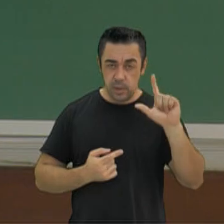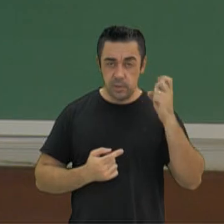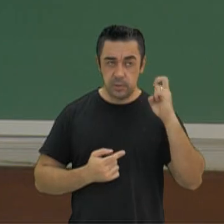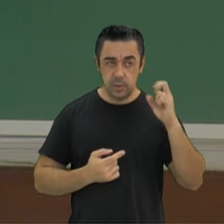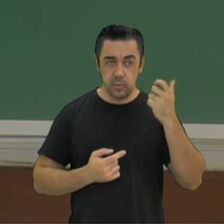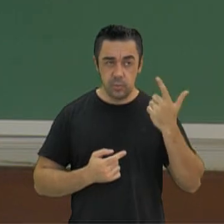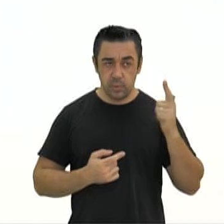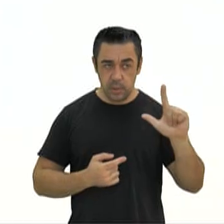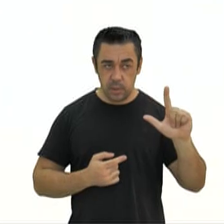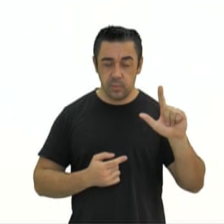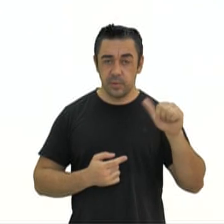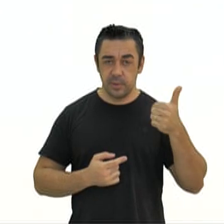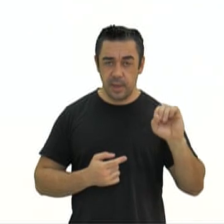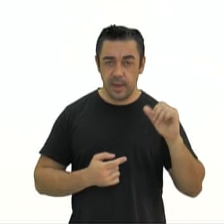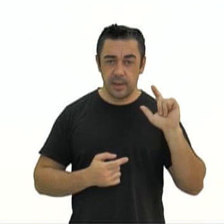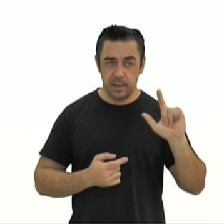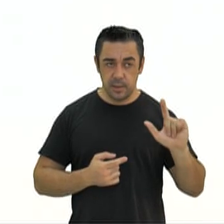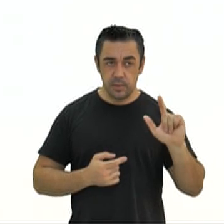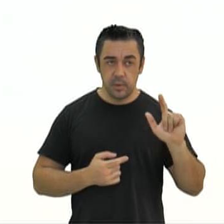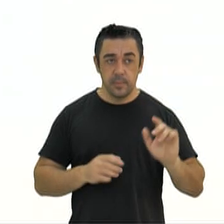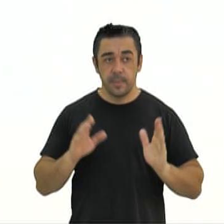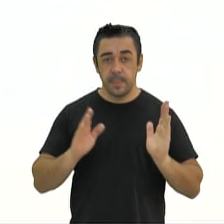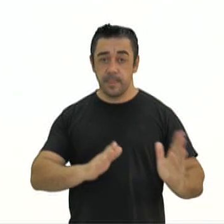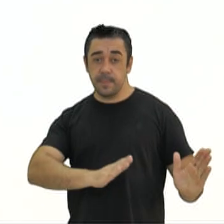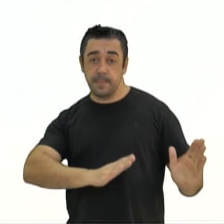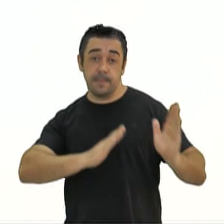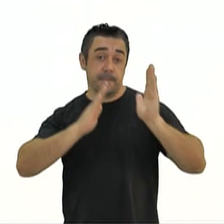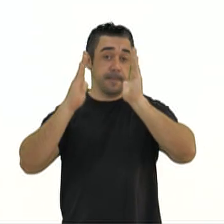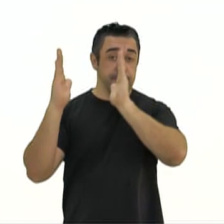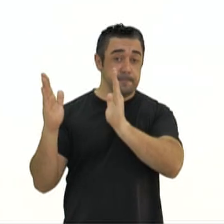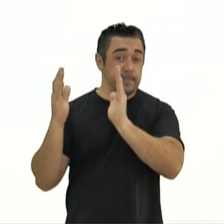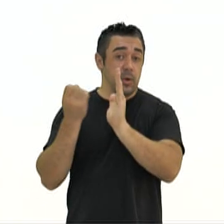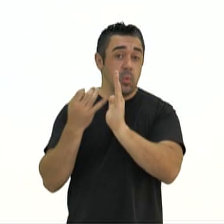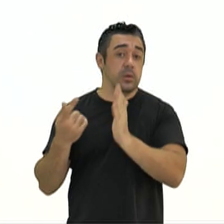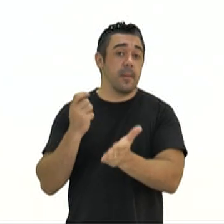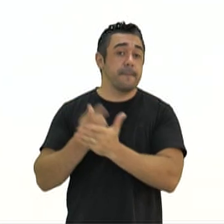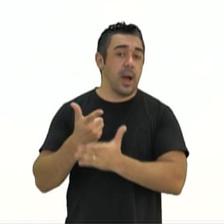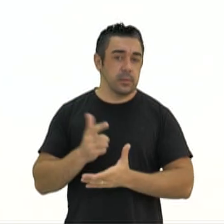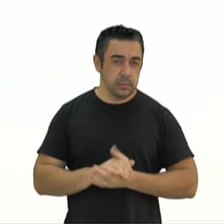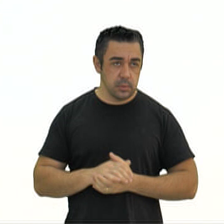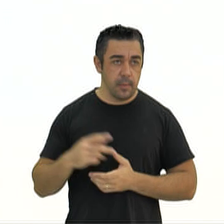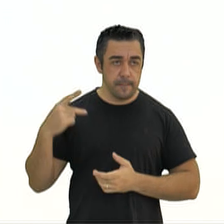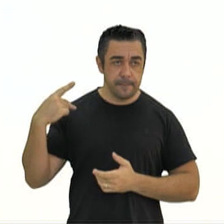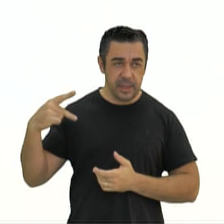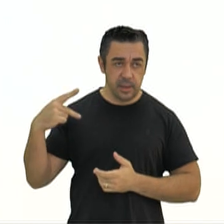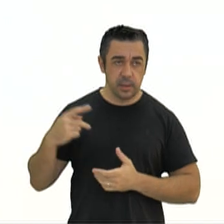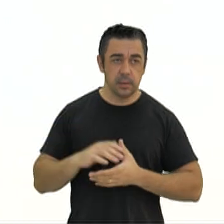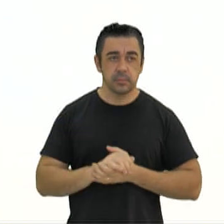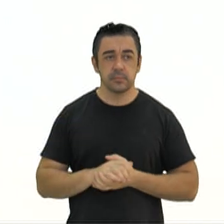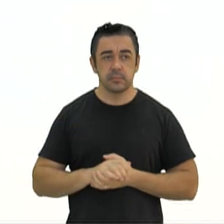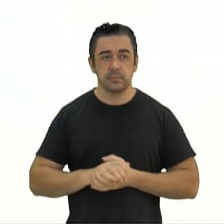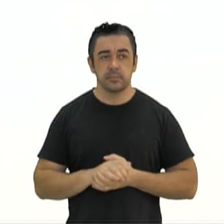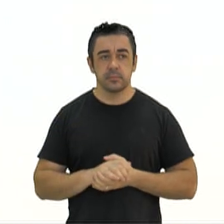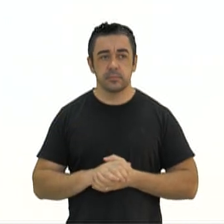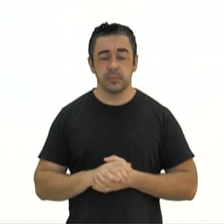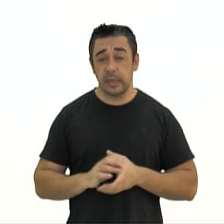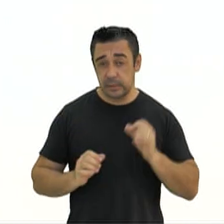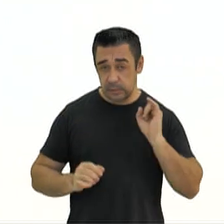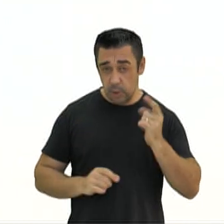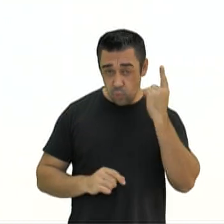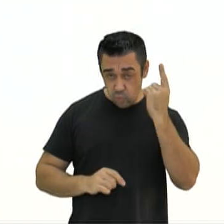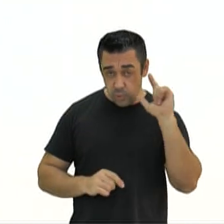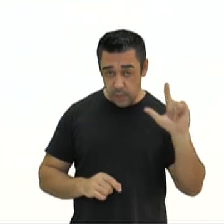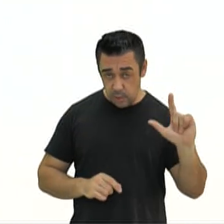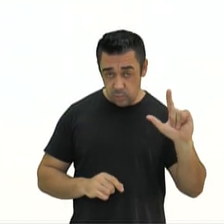abastecida X e na segunda coluna aqui há o valor a ser pago, que seria o P, tá? Então vamos lá, se eu